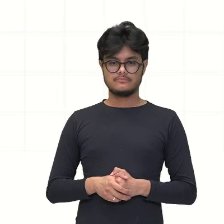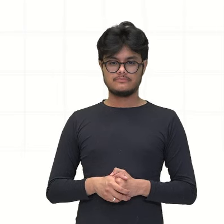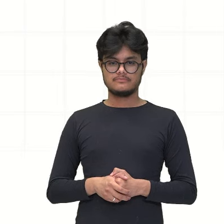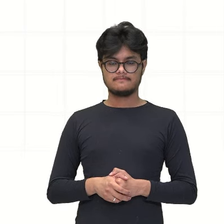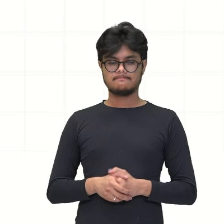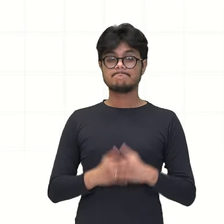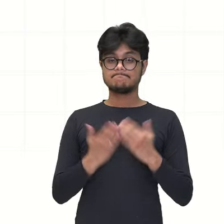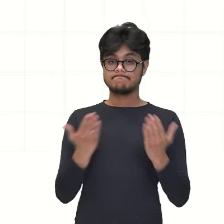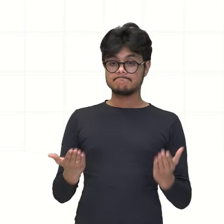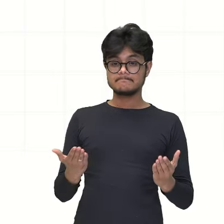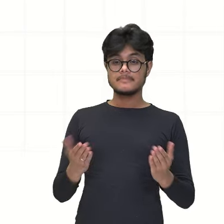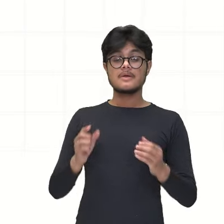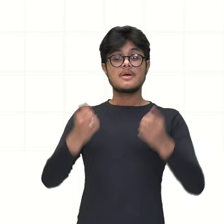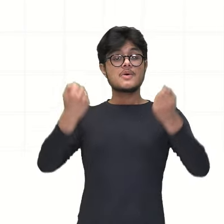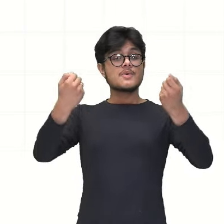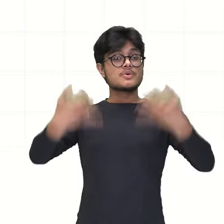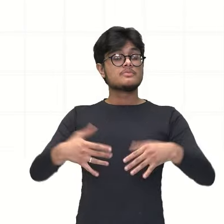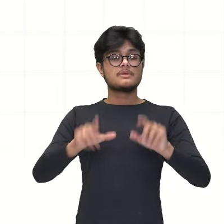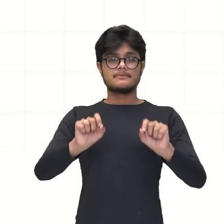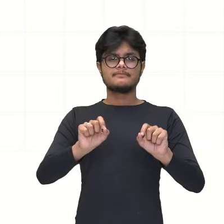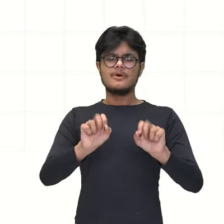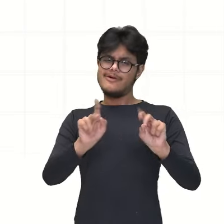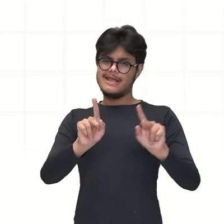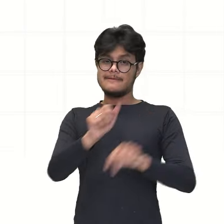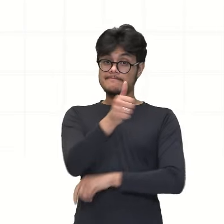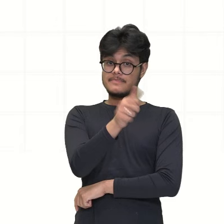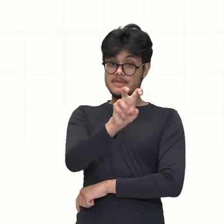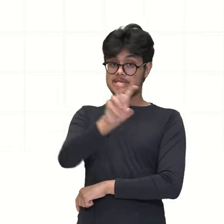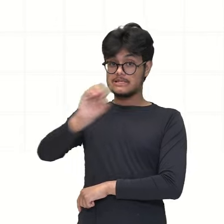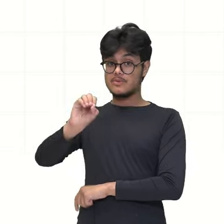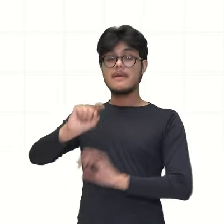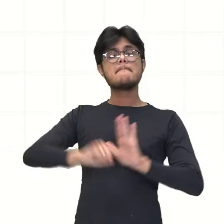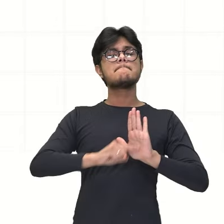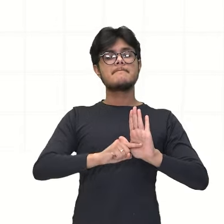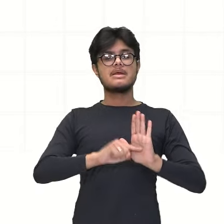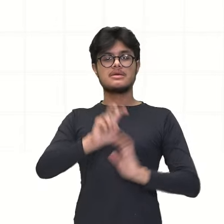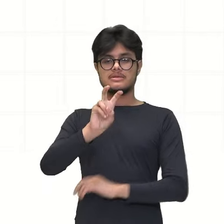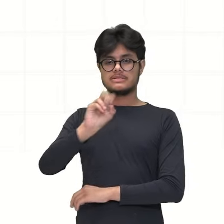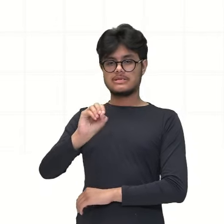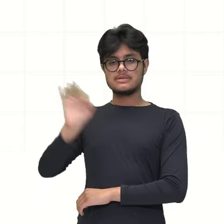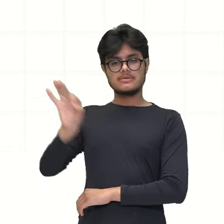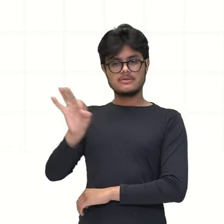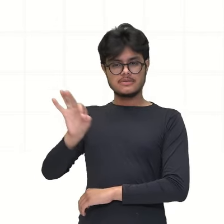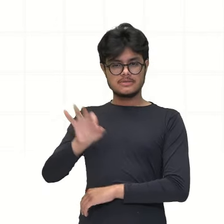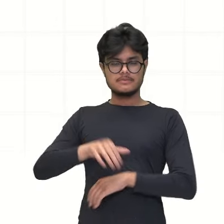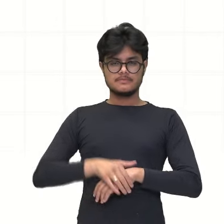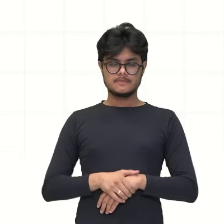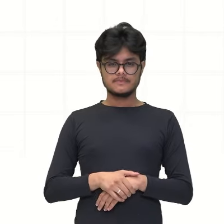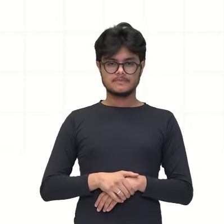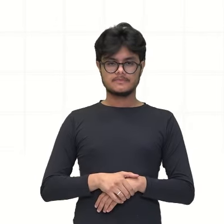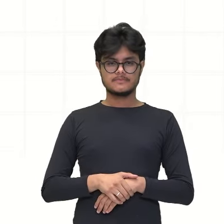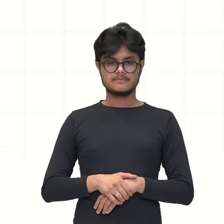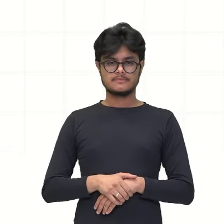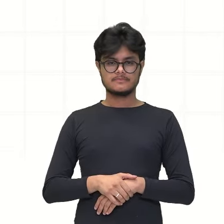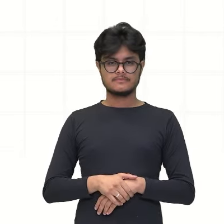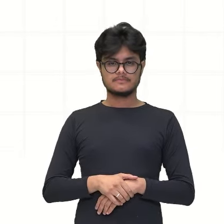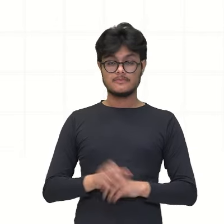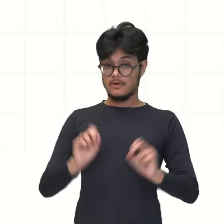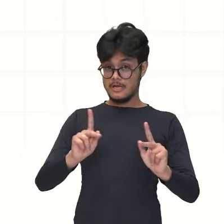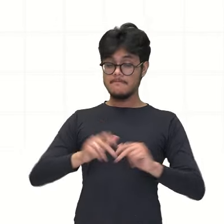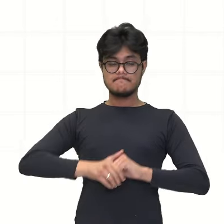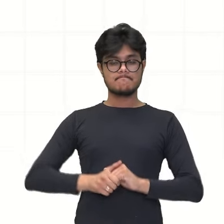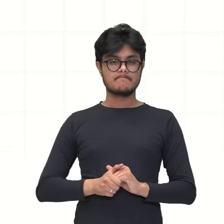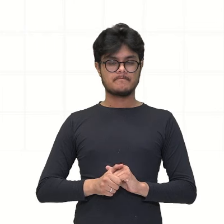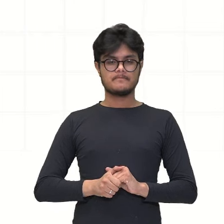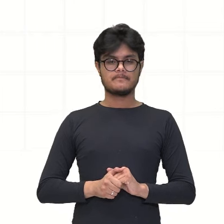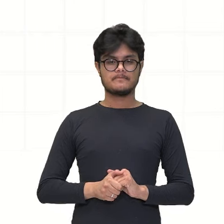E aí, ele fala para retirar 50%. Eu vou tirar 50% do 100? Não, porque eu já tive um aumento